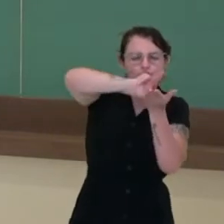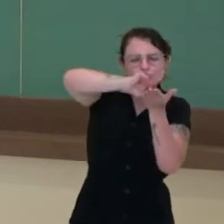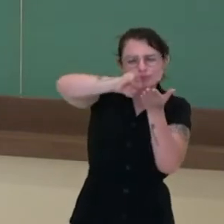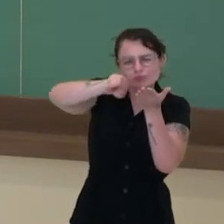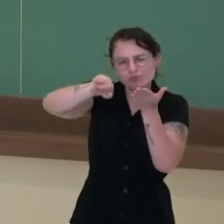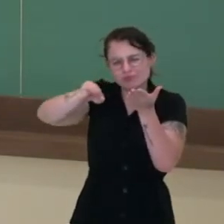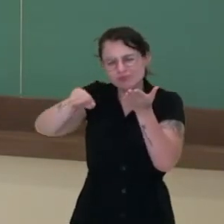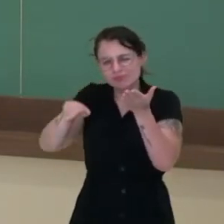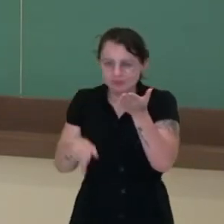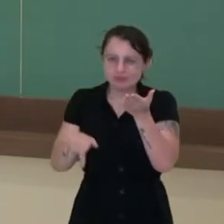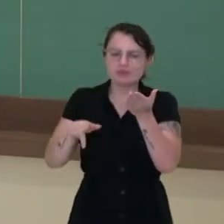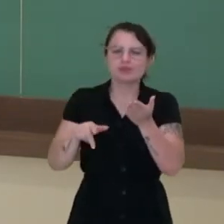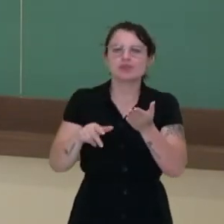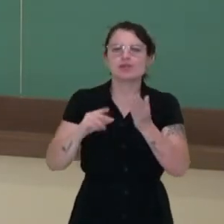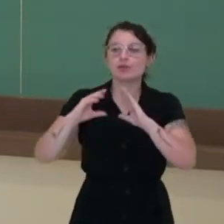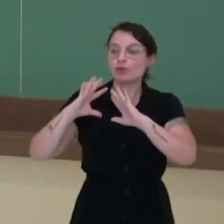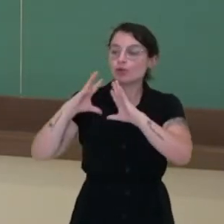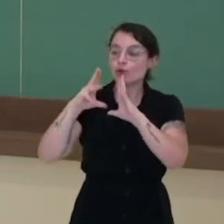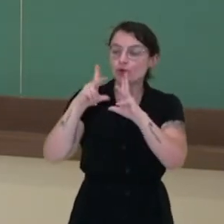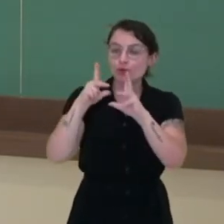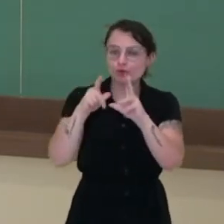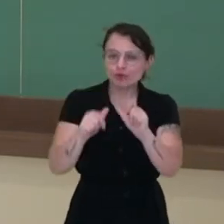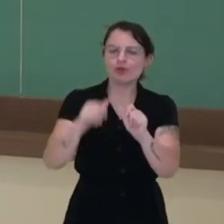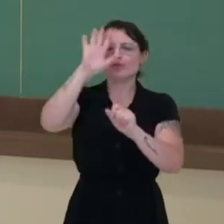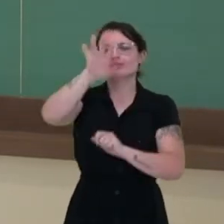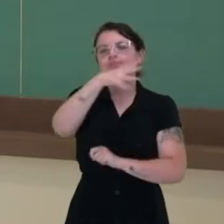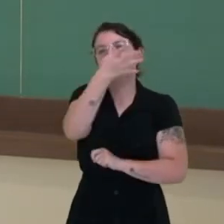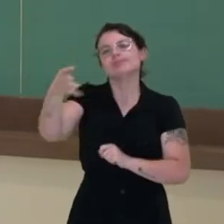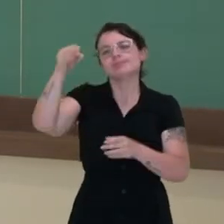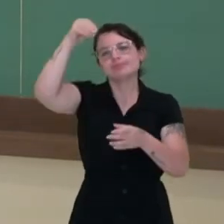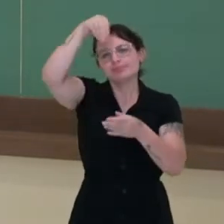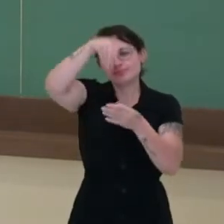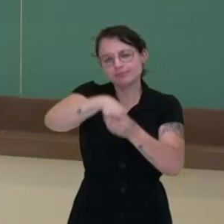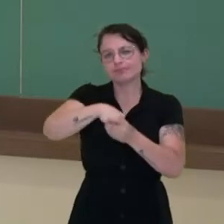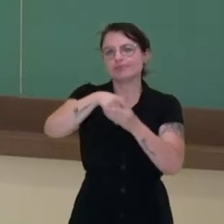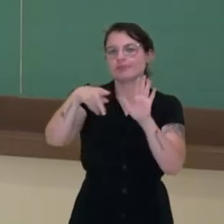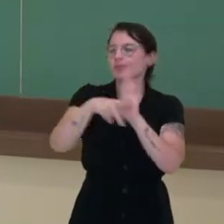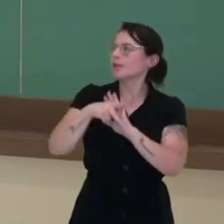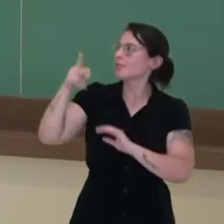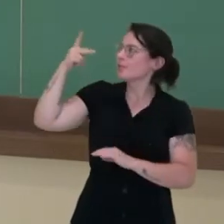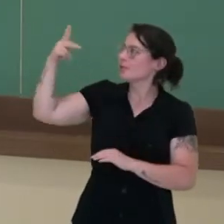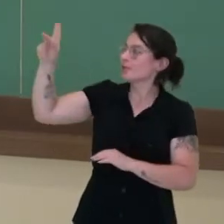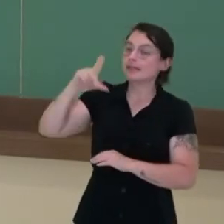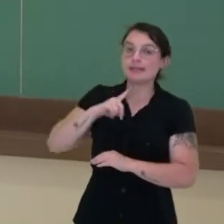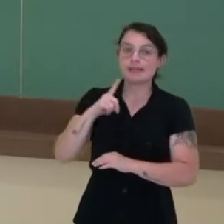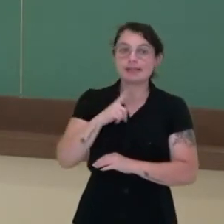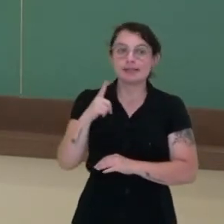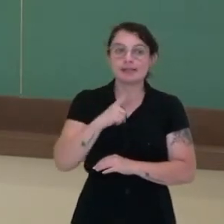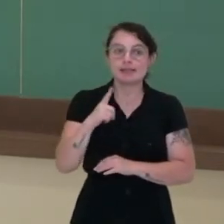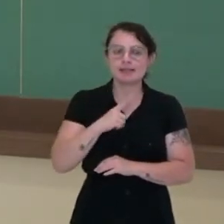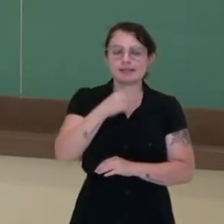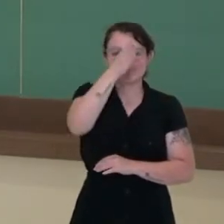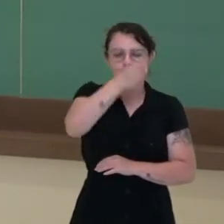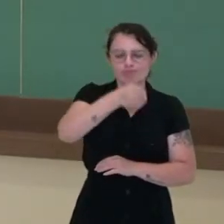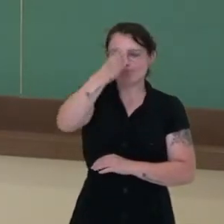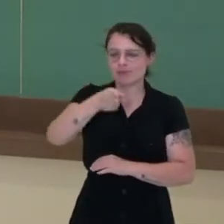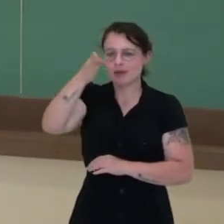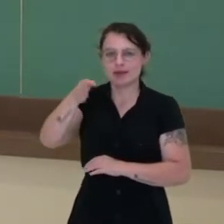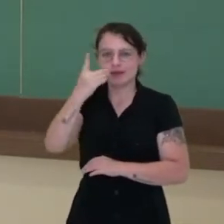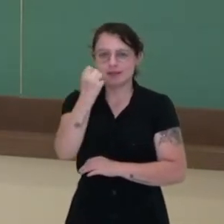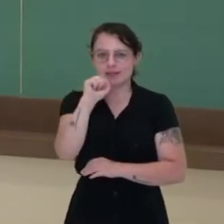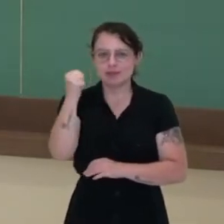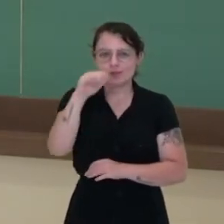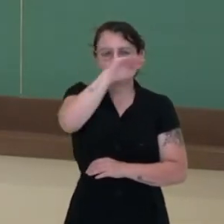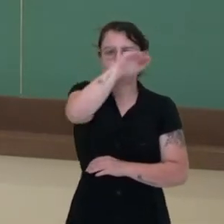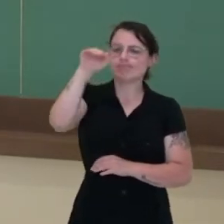temos o potássio, os elementos químicos representados nessa tabela de 18 colunas e